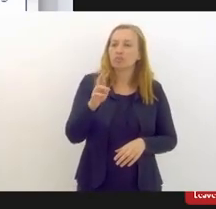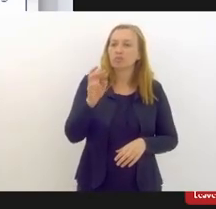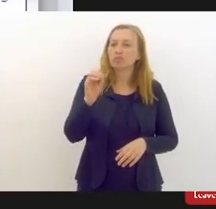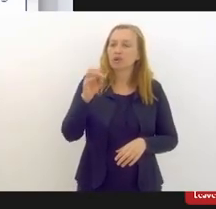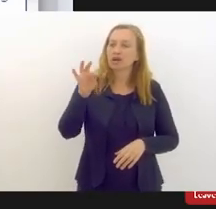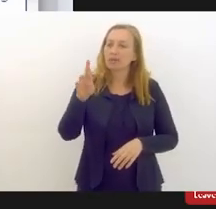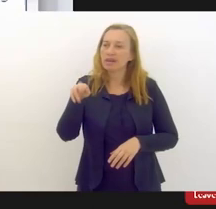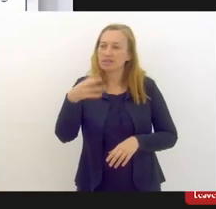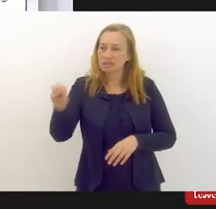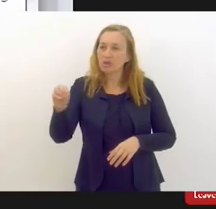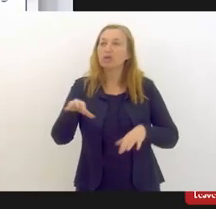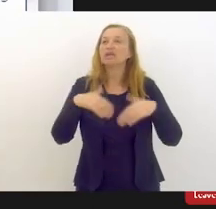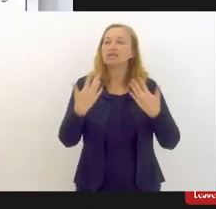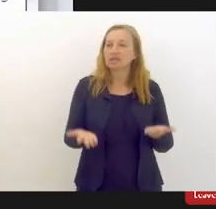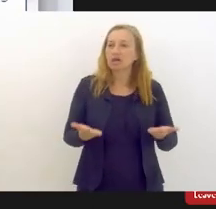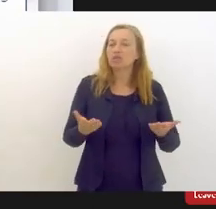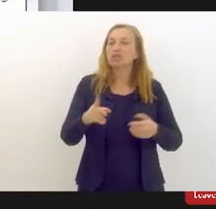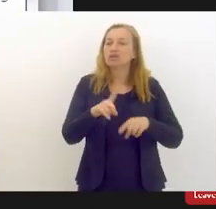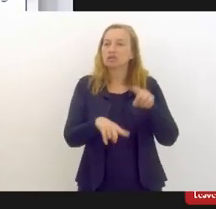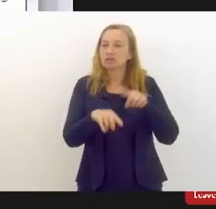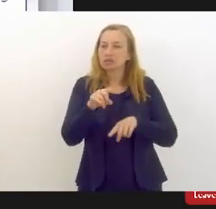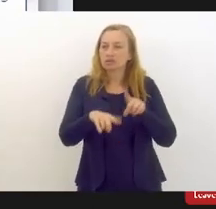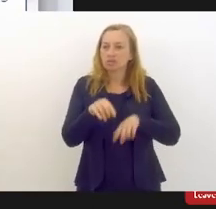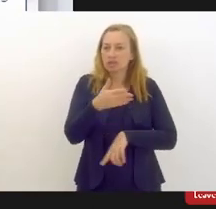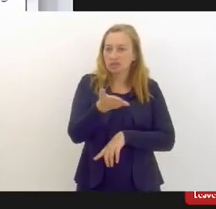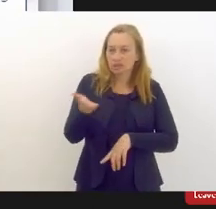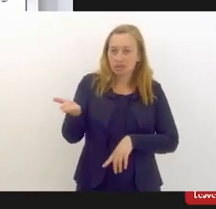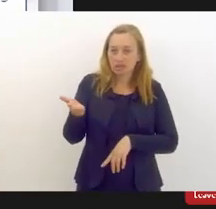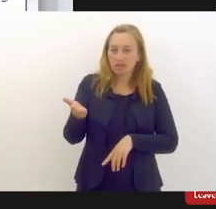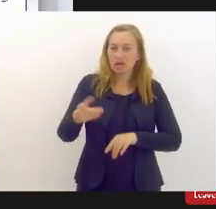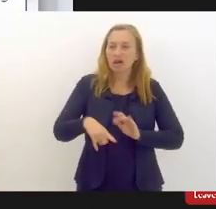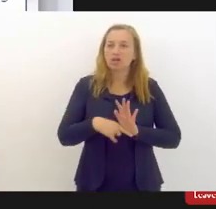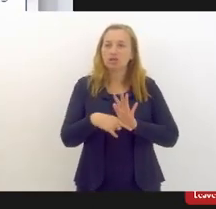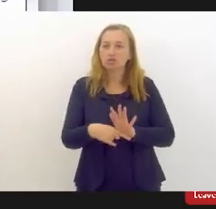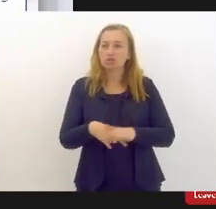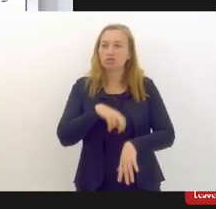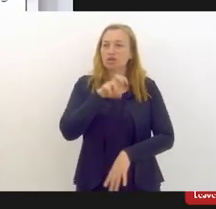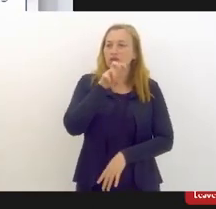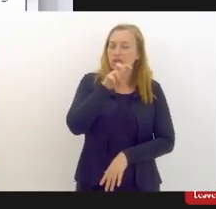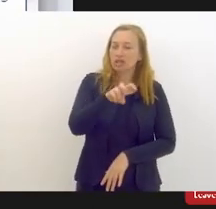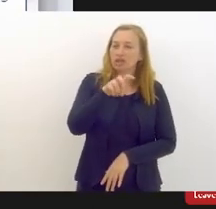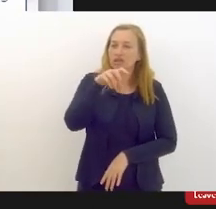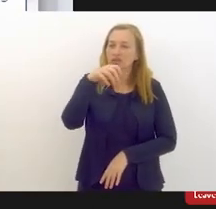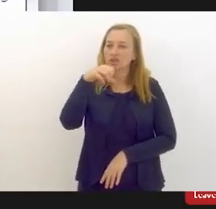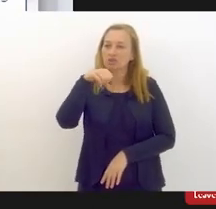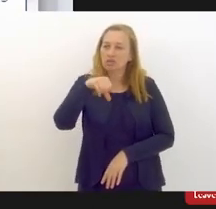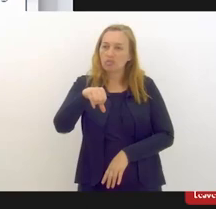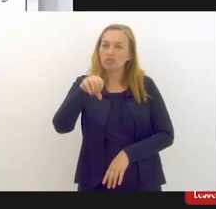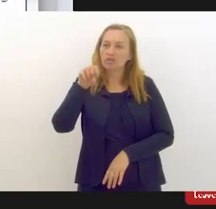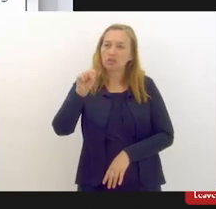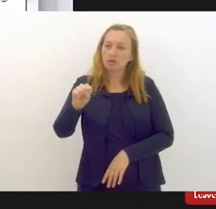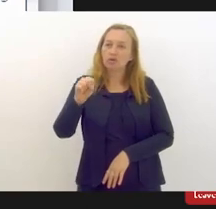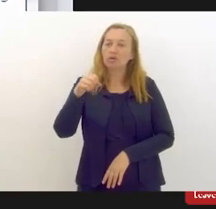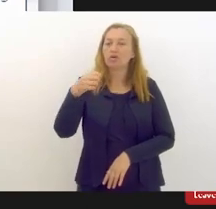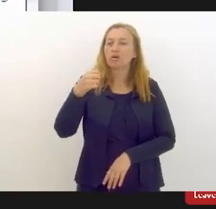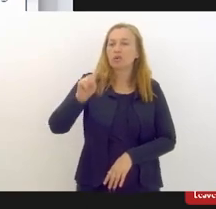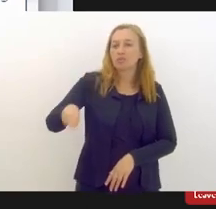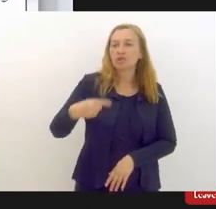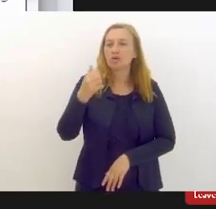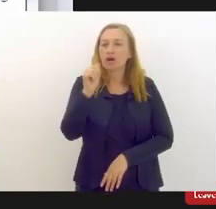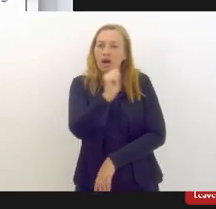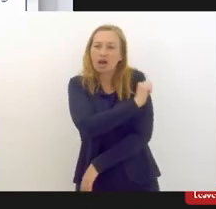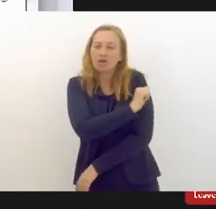Então, esses materiais beneficiam 598 mil alunos. A gente destaca